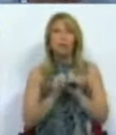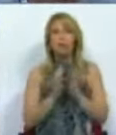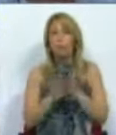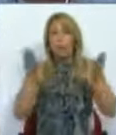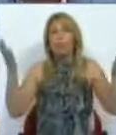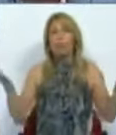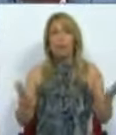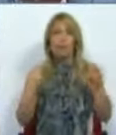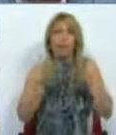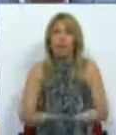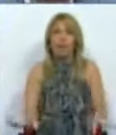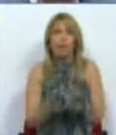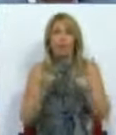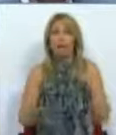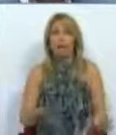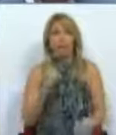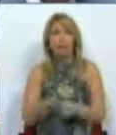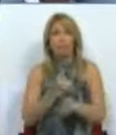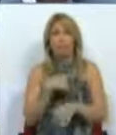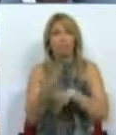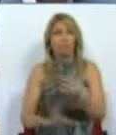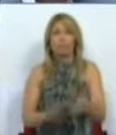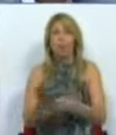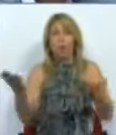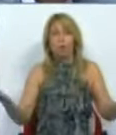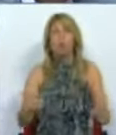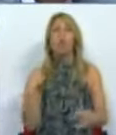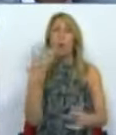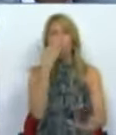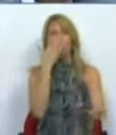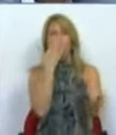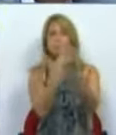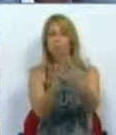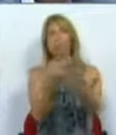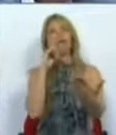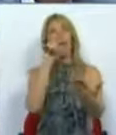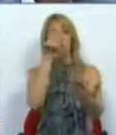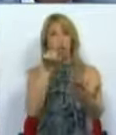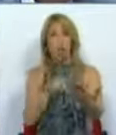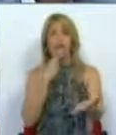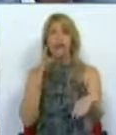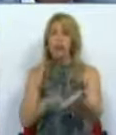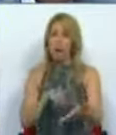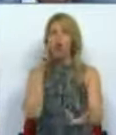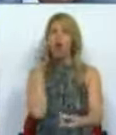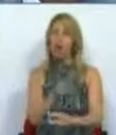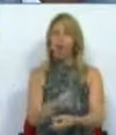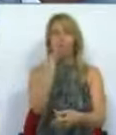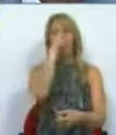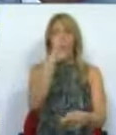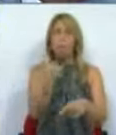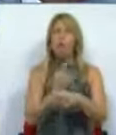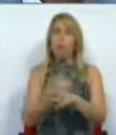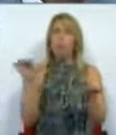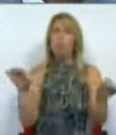que tudo deixou ficar como está, nós encaramos esta questão com realismo. Sabemos que nem tudo vai bem e, por isso, desde a primeira